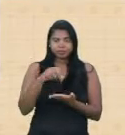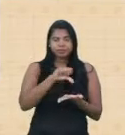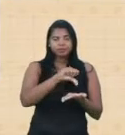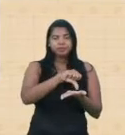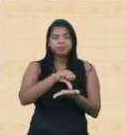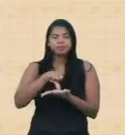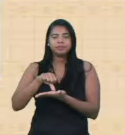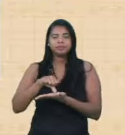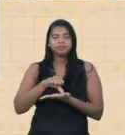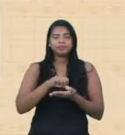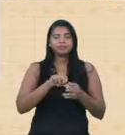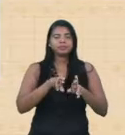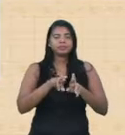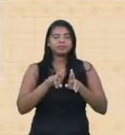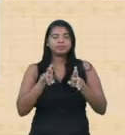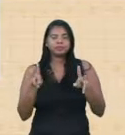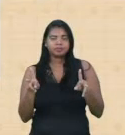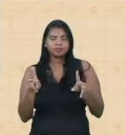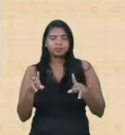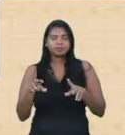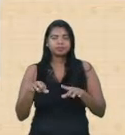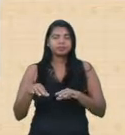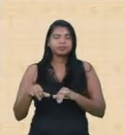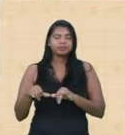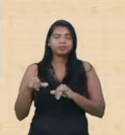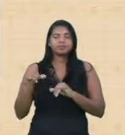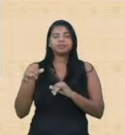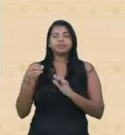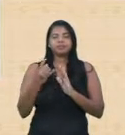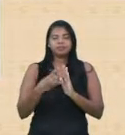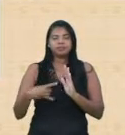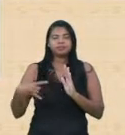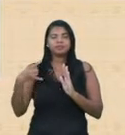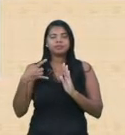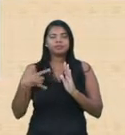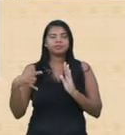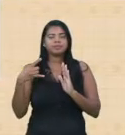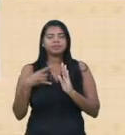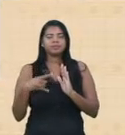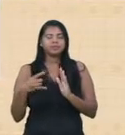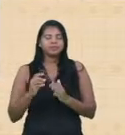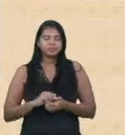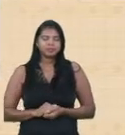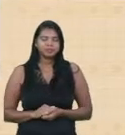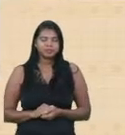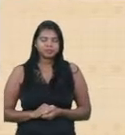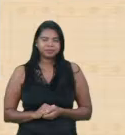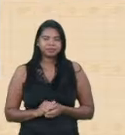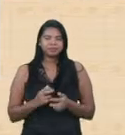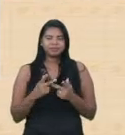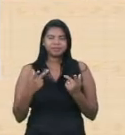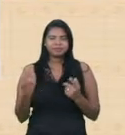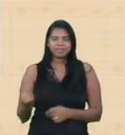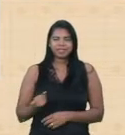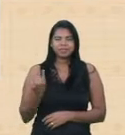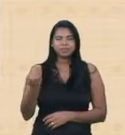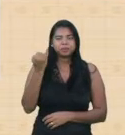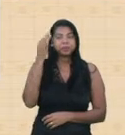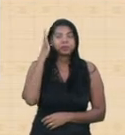polos contrários eles sofrem uma atração. Belezinha? Outra coisa que é importante que você entenda é que